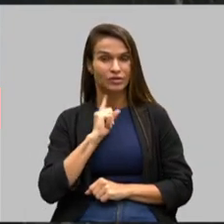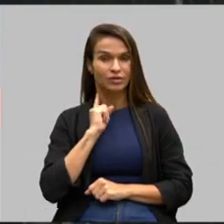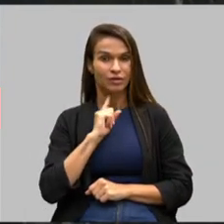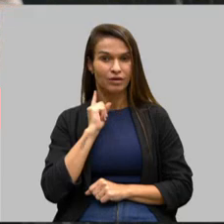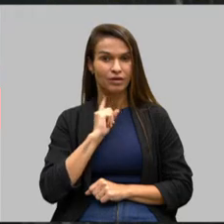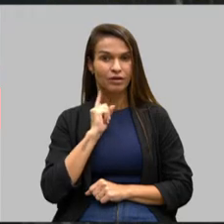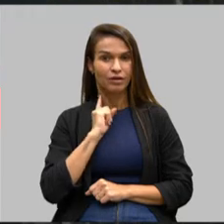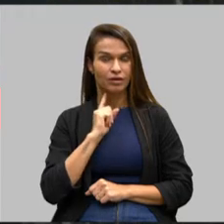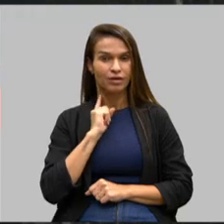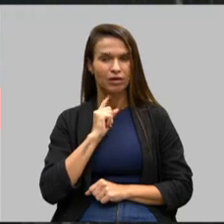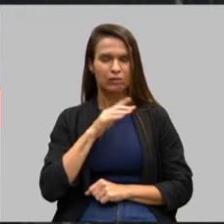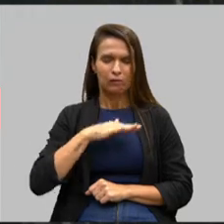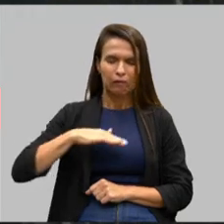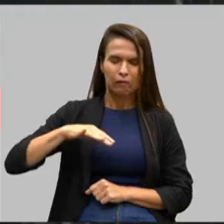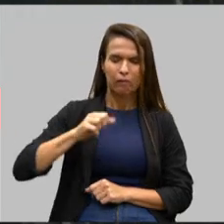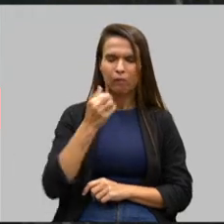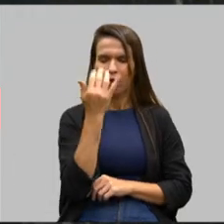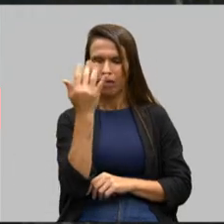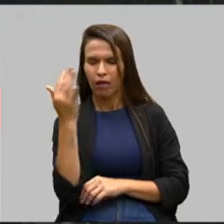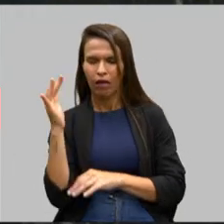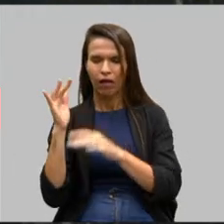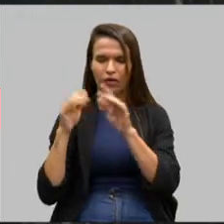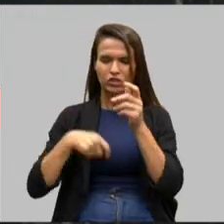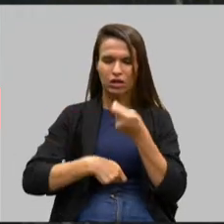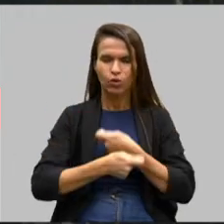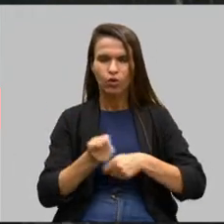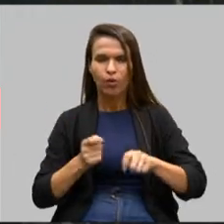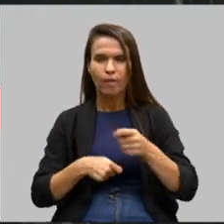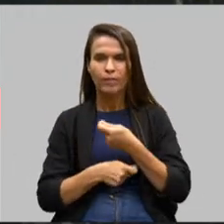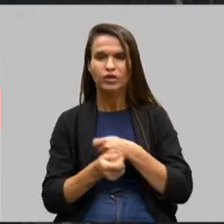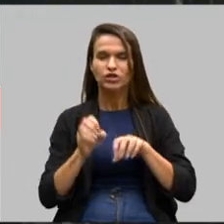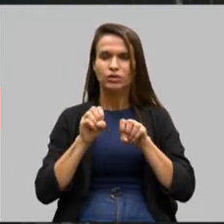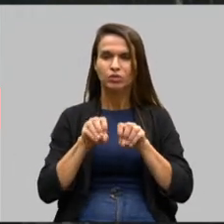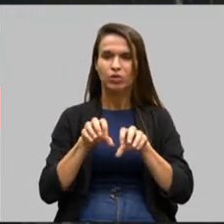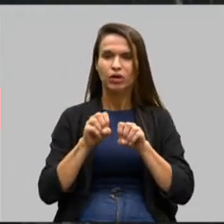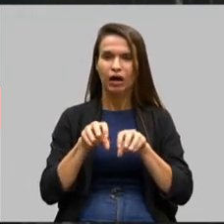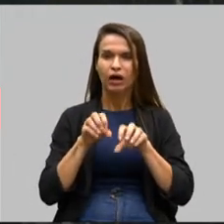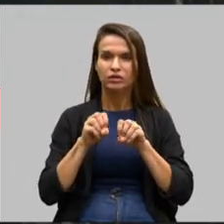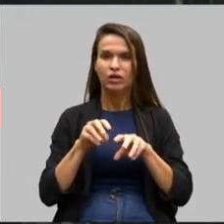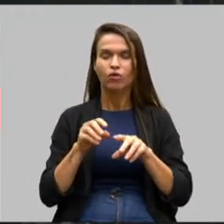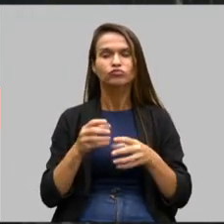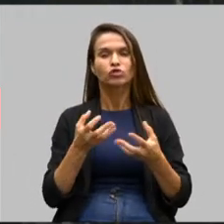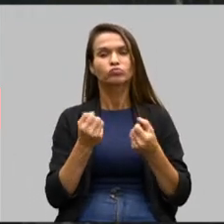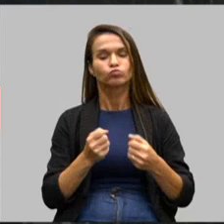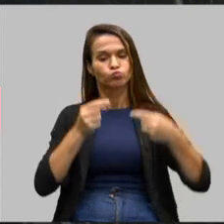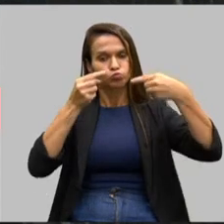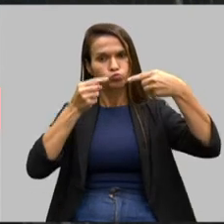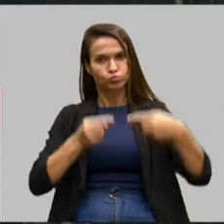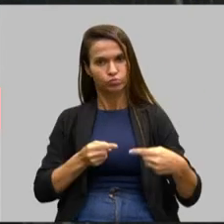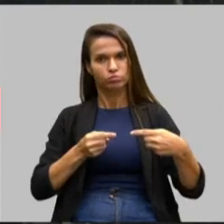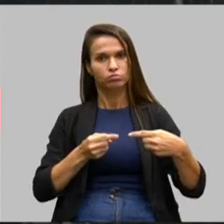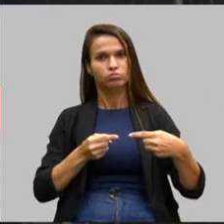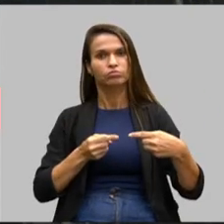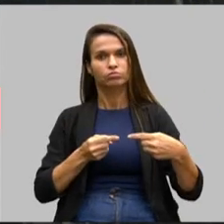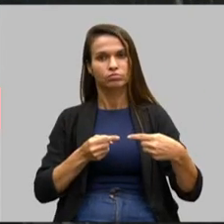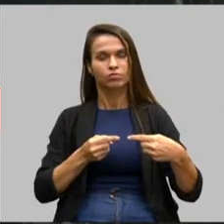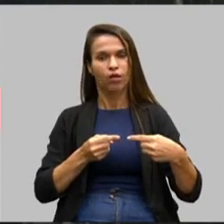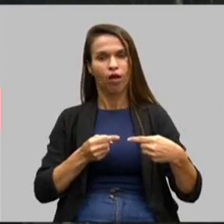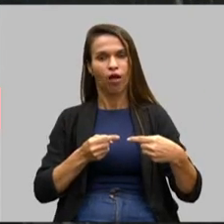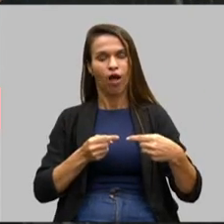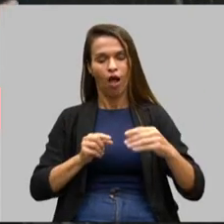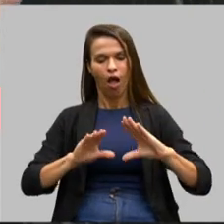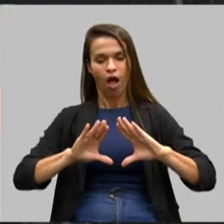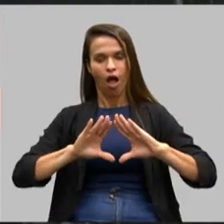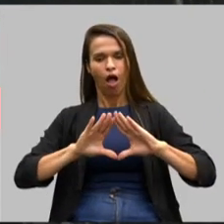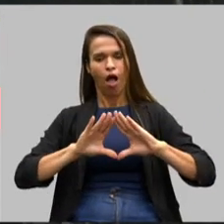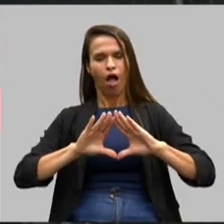de meio ambiente, de economia, de educação, tudo de frente. A casa